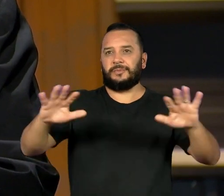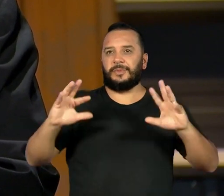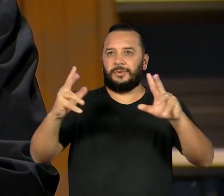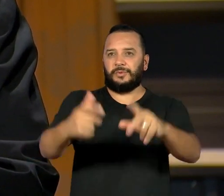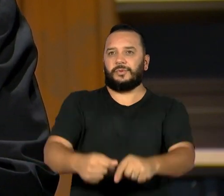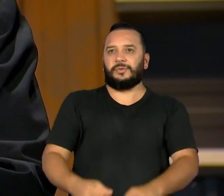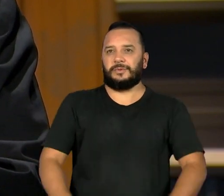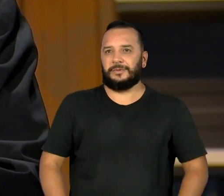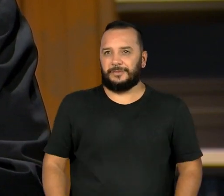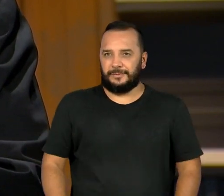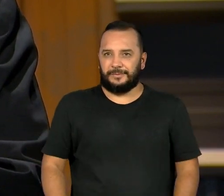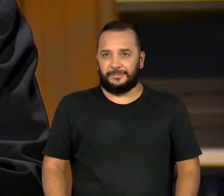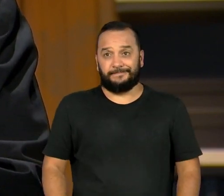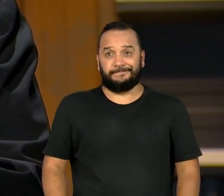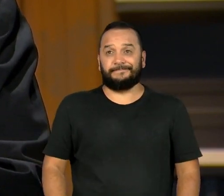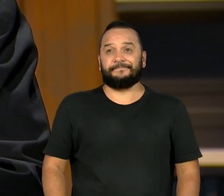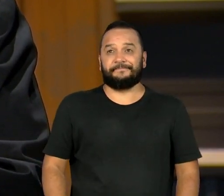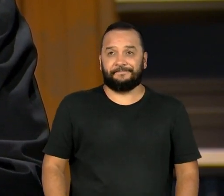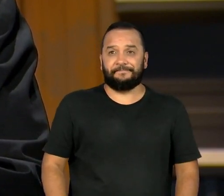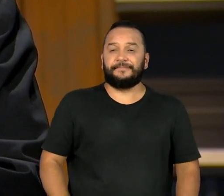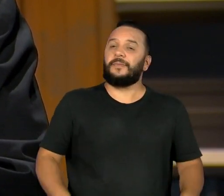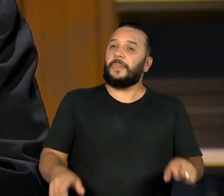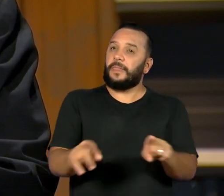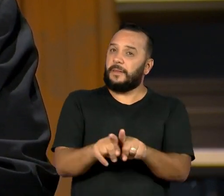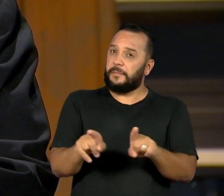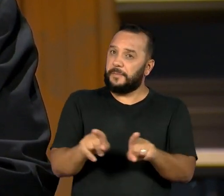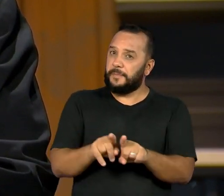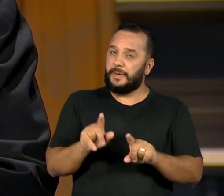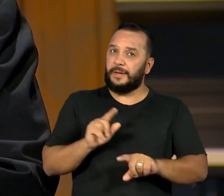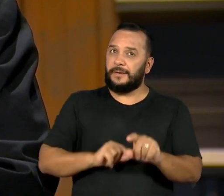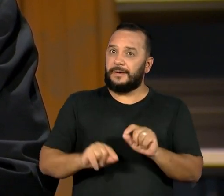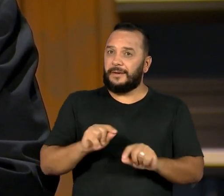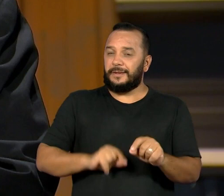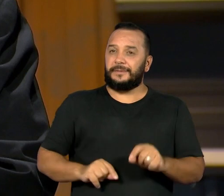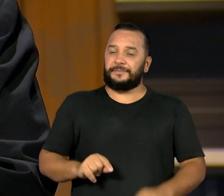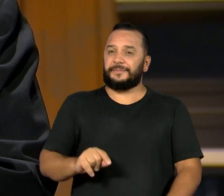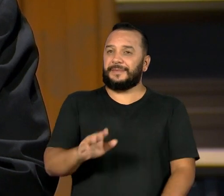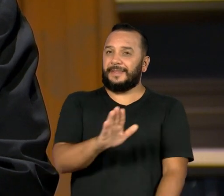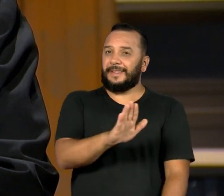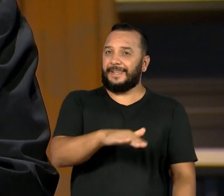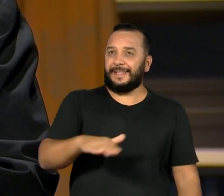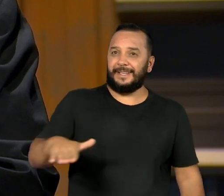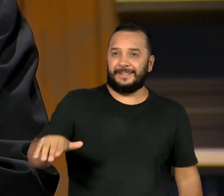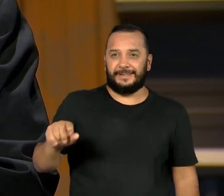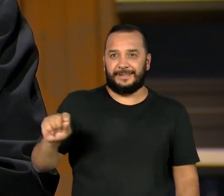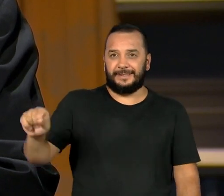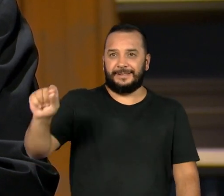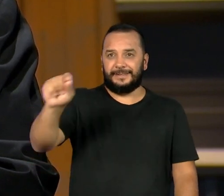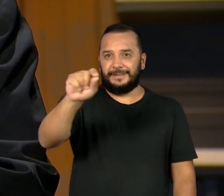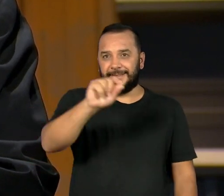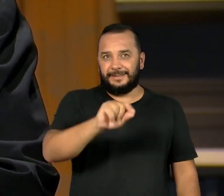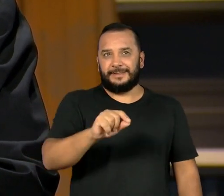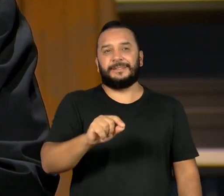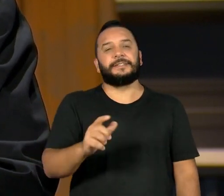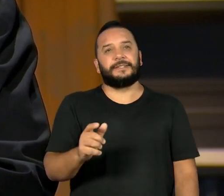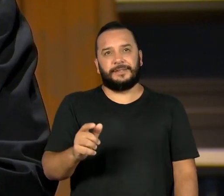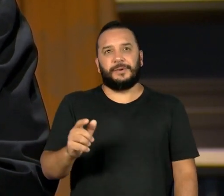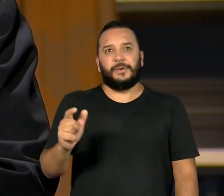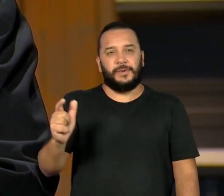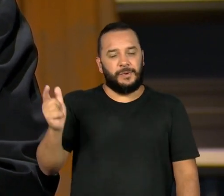o aspecto de você presentear essas crianças com essa